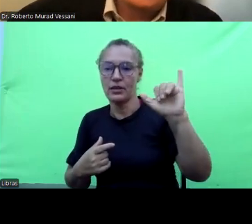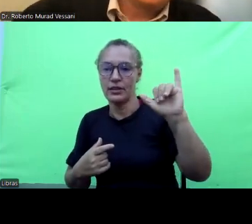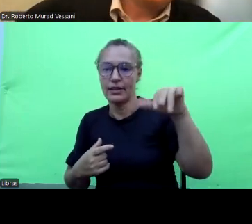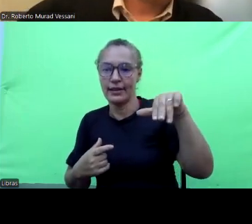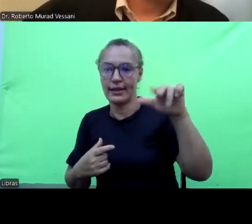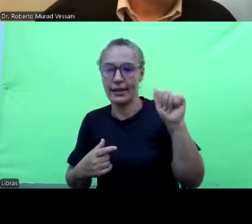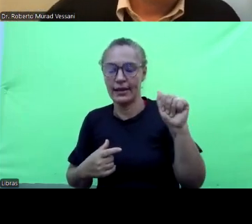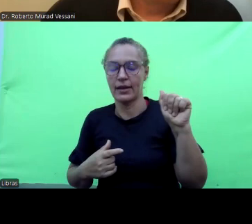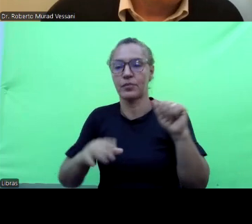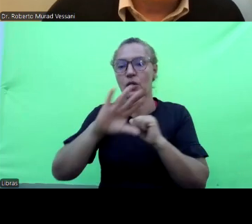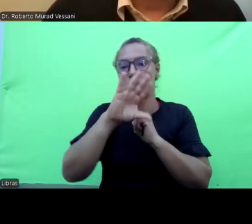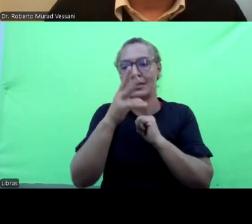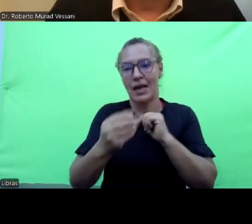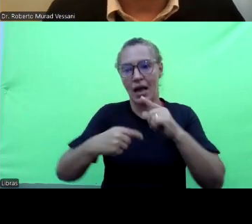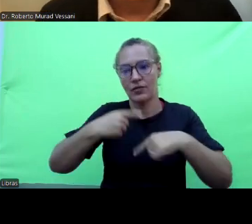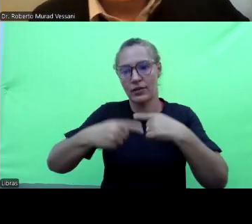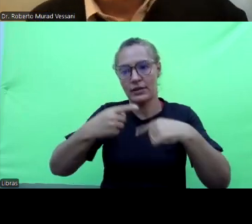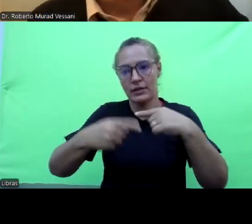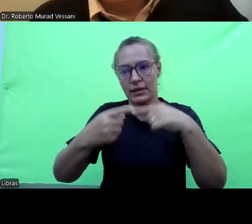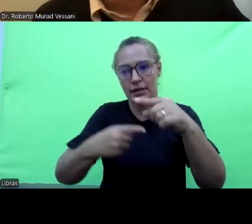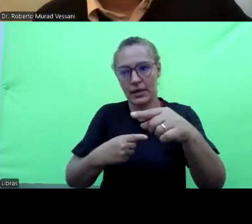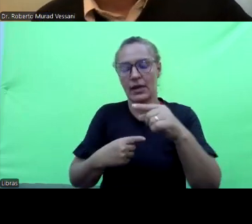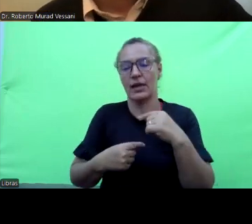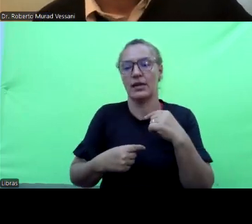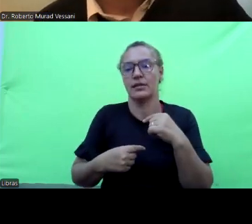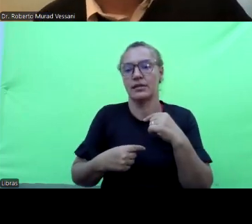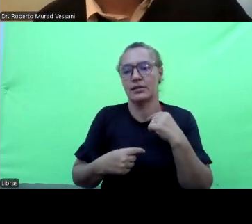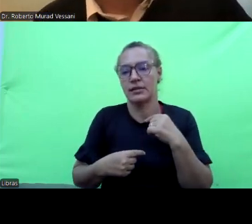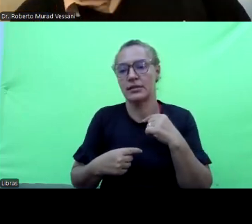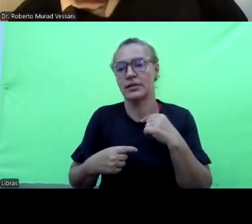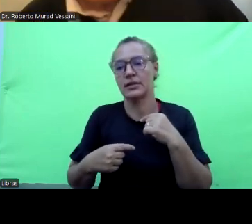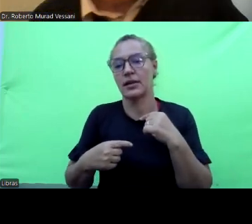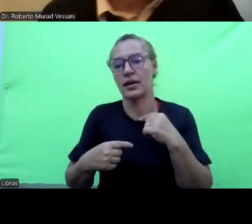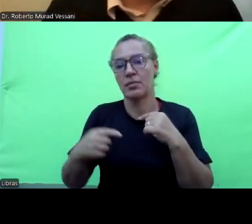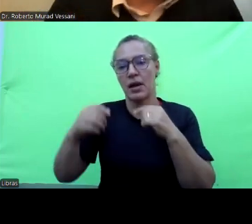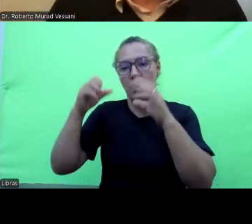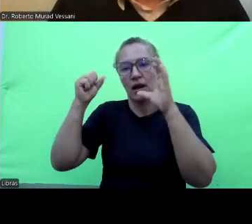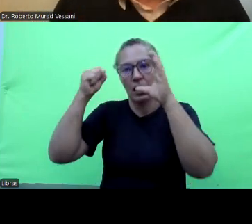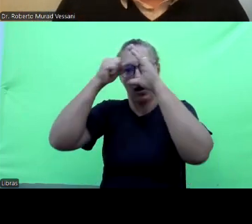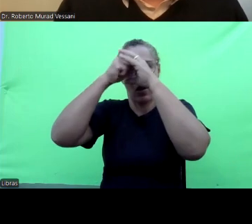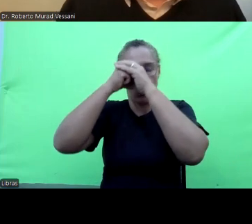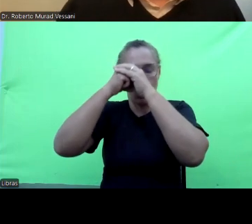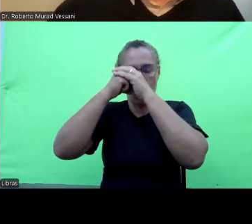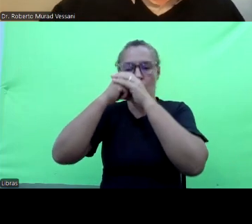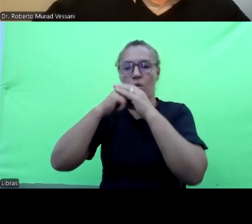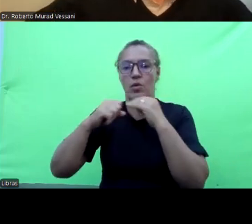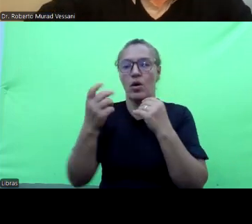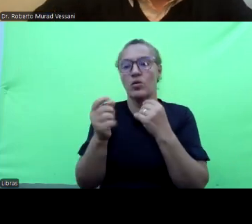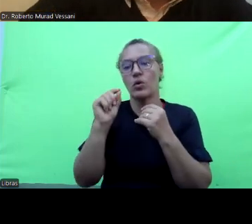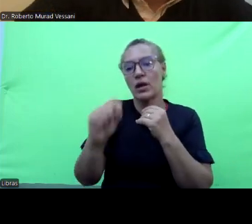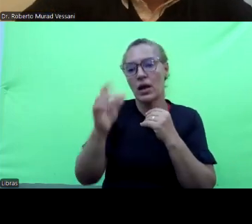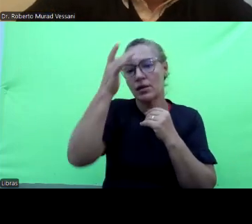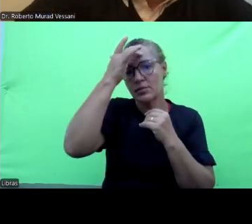afrodescendentes têm maior risco para glaucoma primário de ângulo aberto do que as pessoas caucasianas, as pessoas